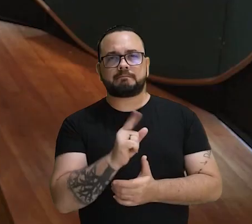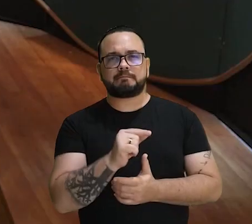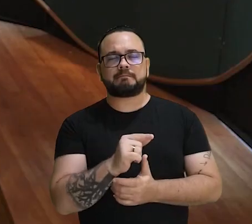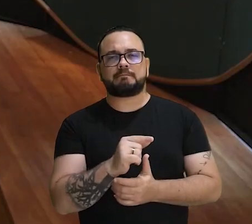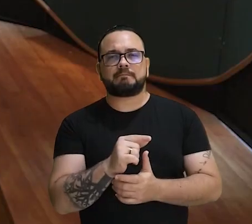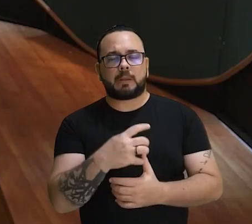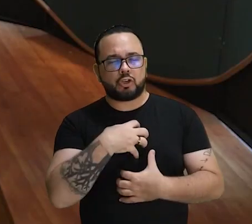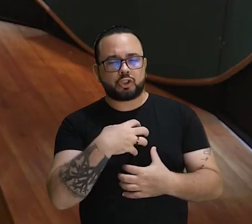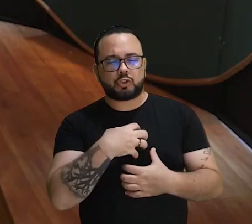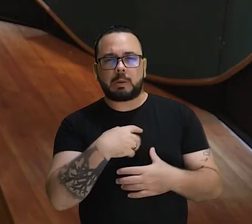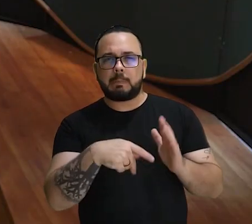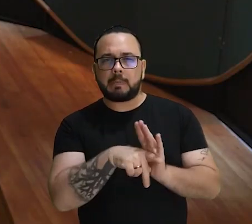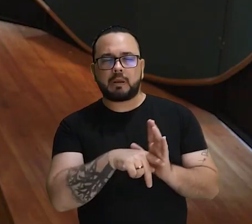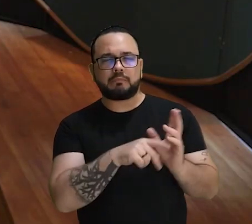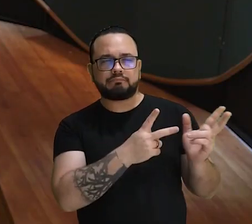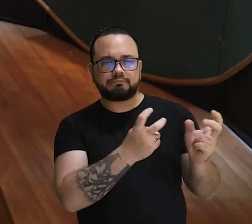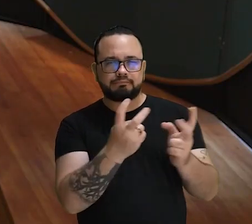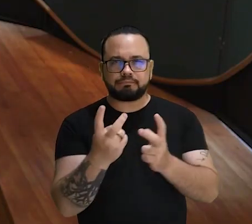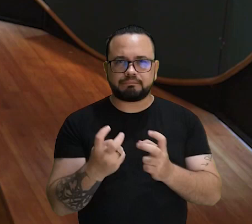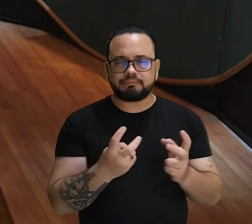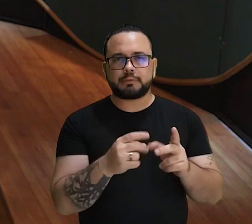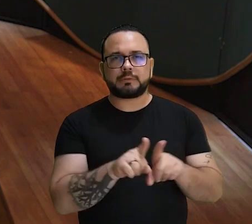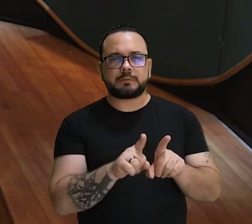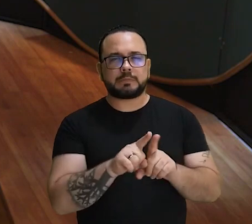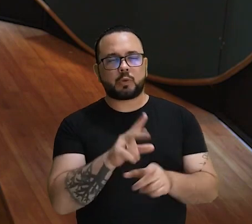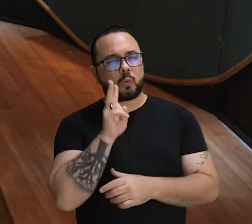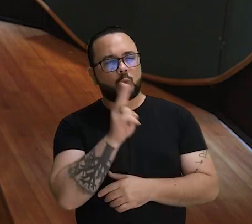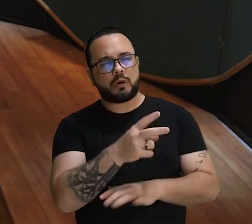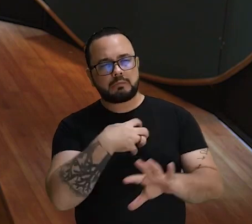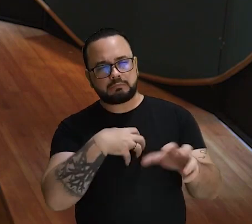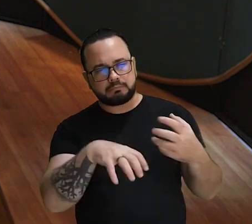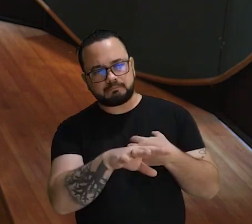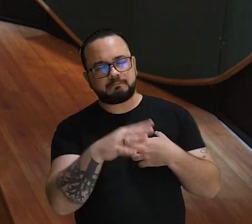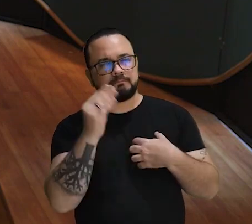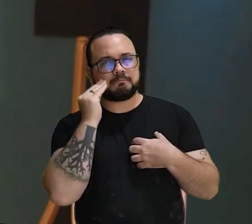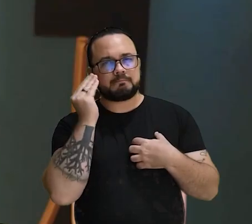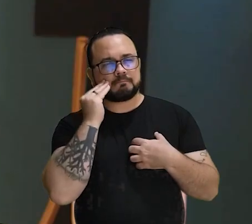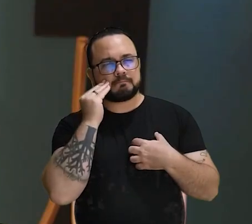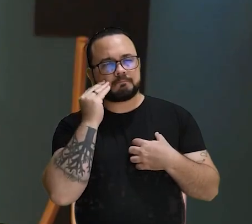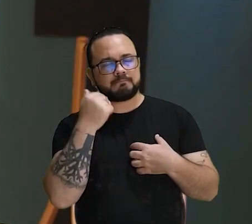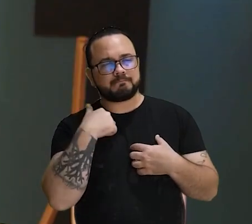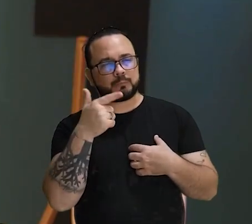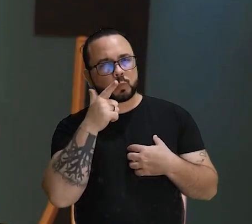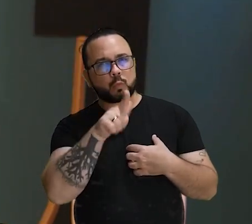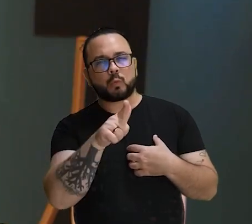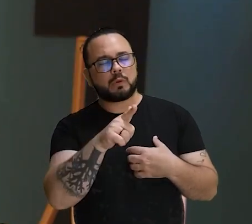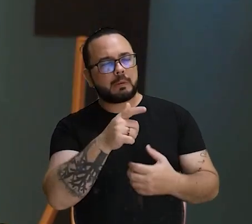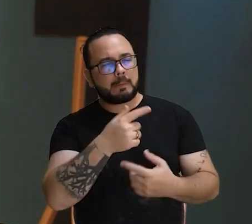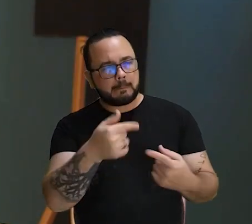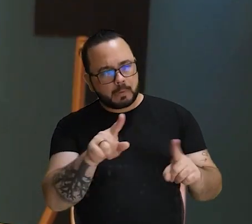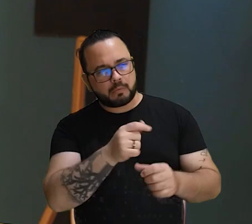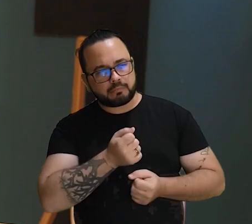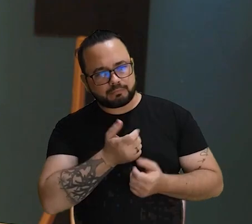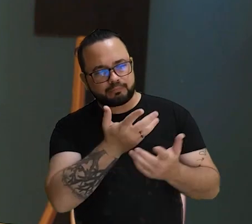de alteridade, de escuta, essa coisa da escuta que eu falei, de olhar pro outro, de tentar, né, entrar ali, no